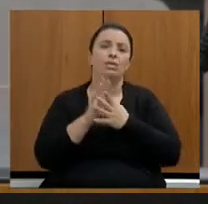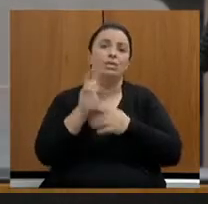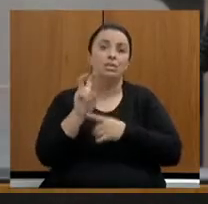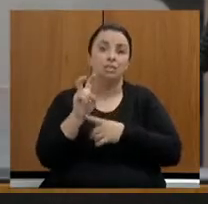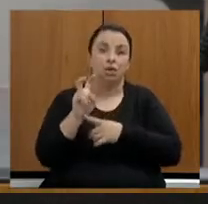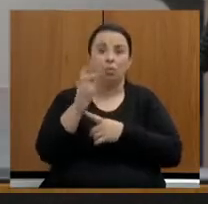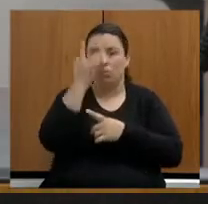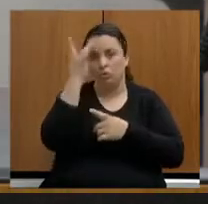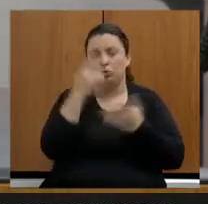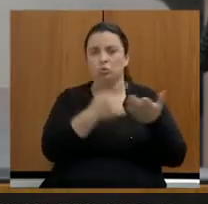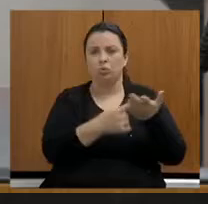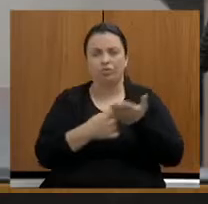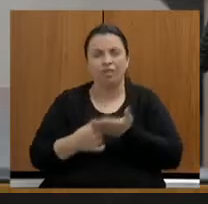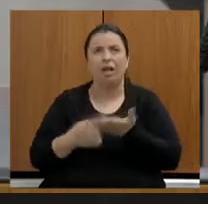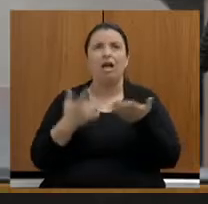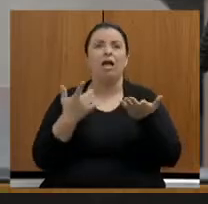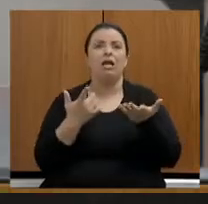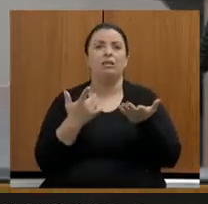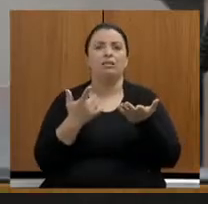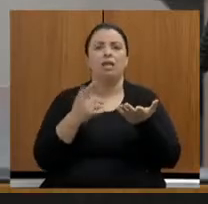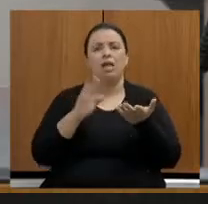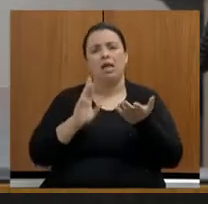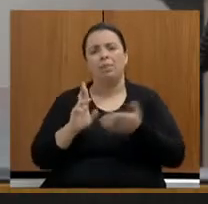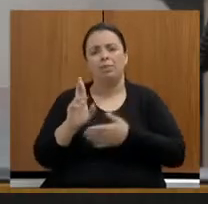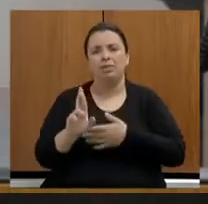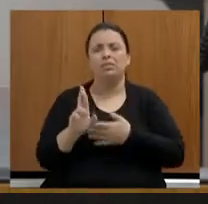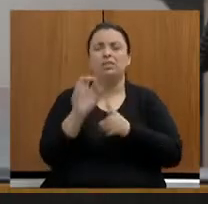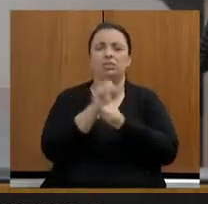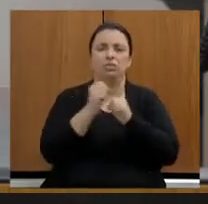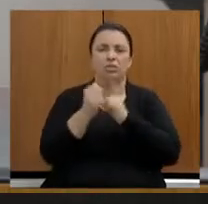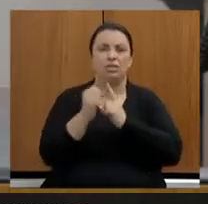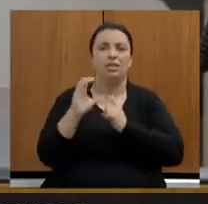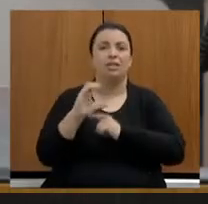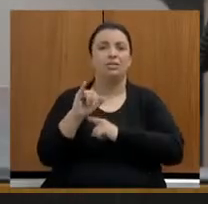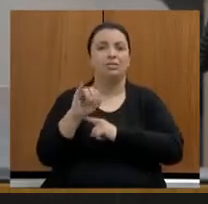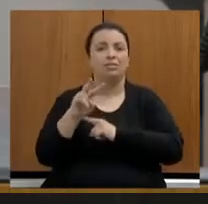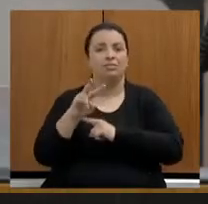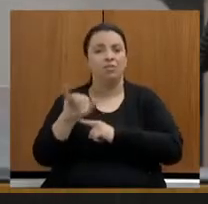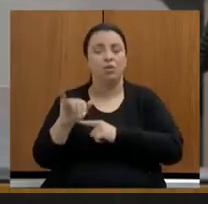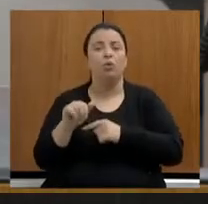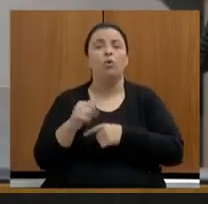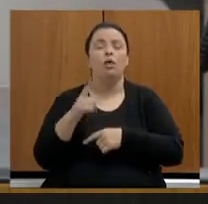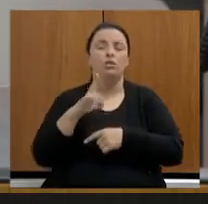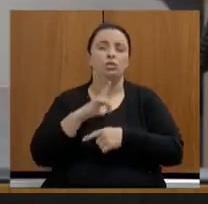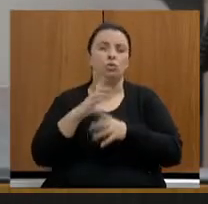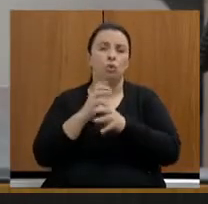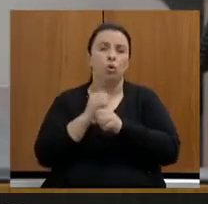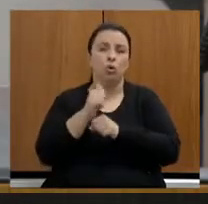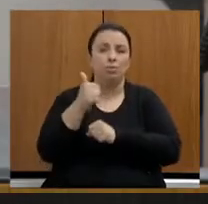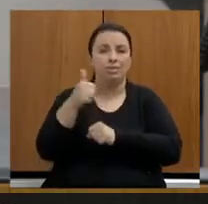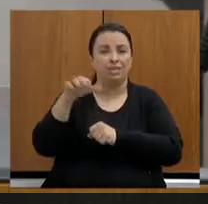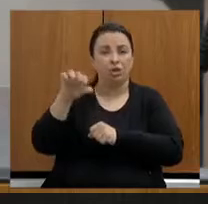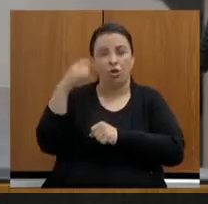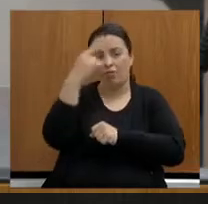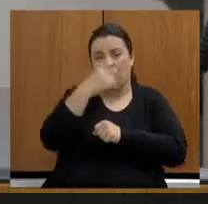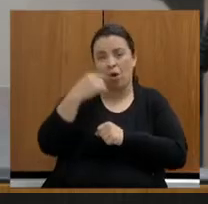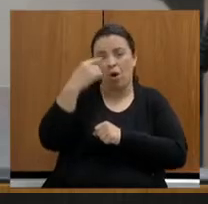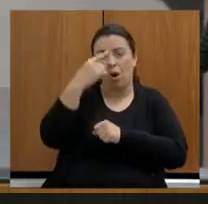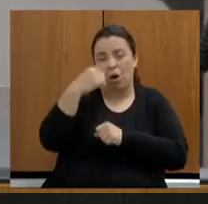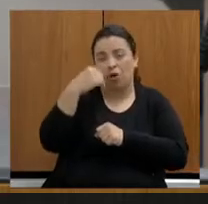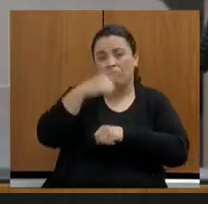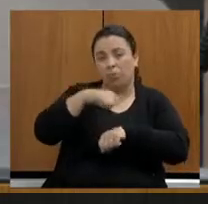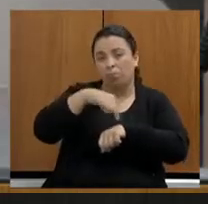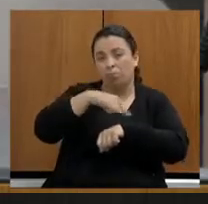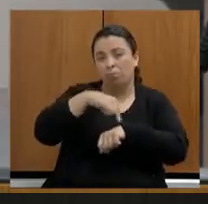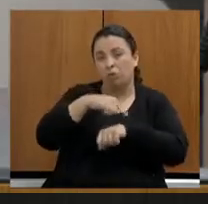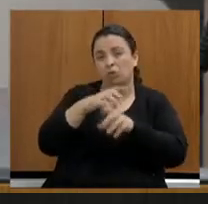e representantes de diversos setores da sociedade civil foram mais de 19 horas de discussões começamos com debate público